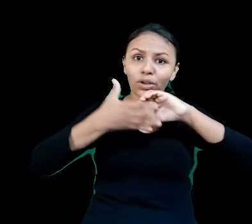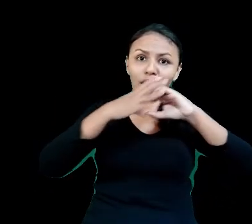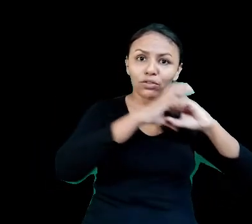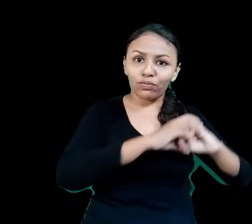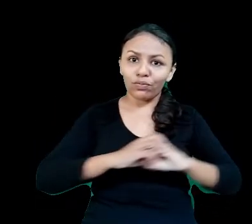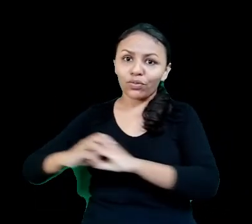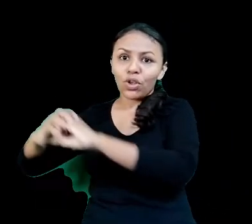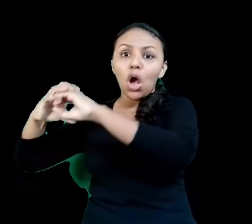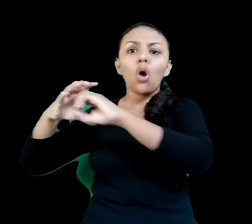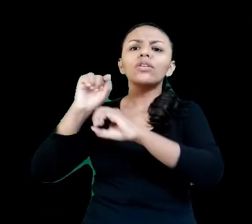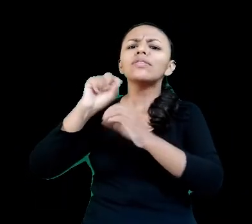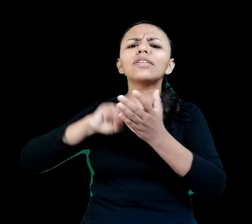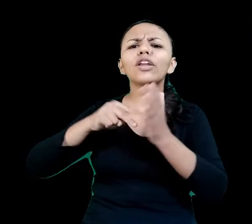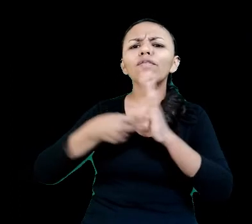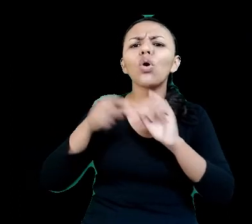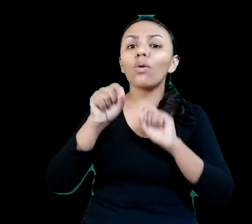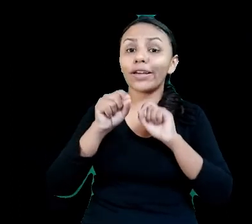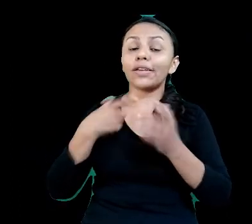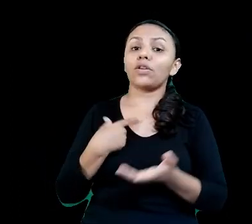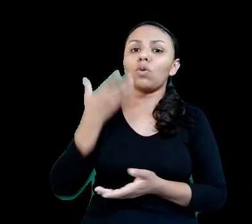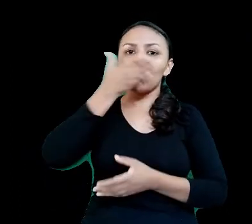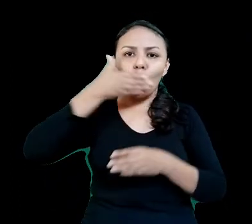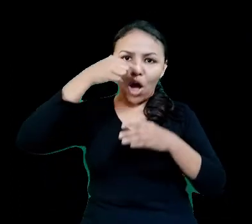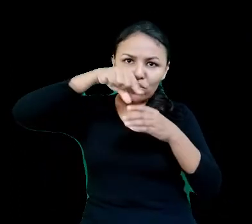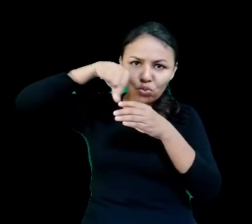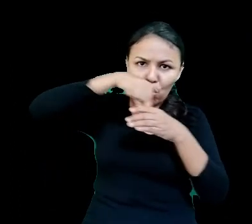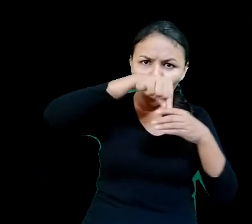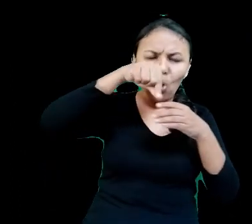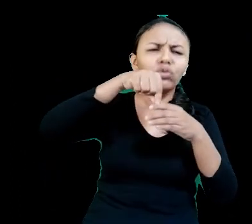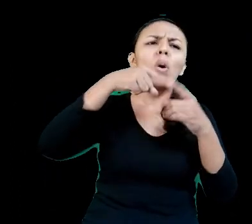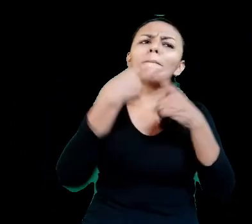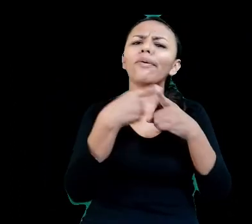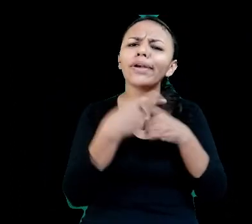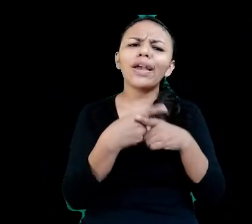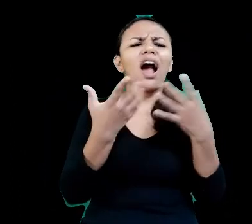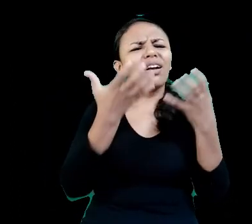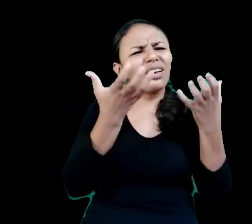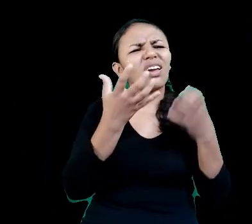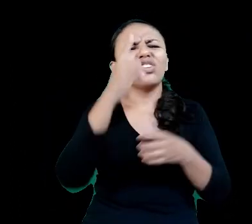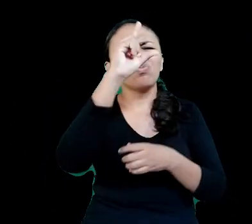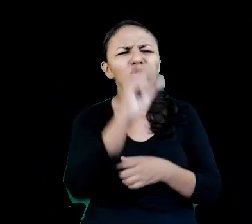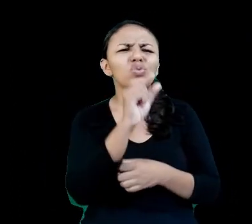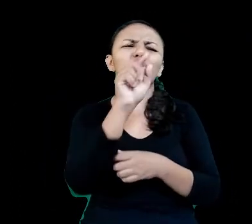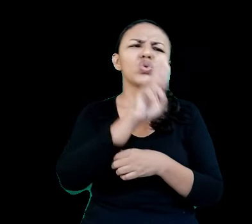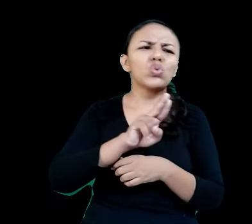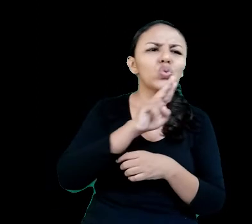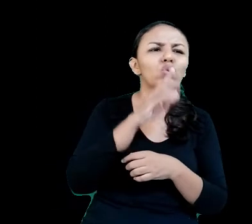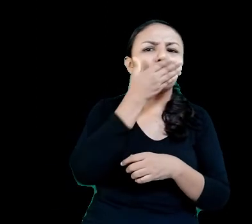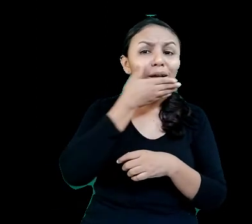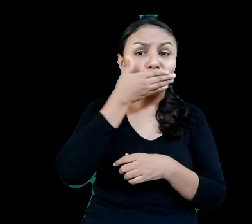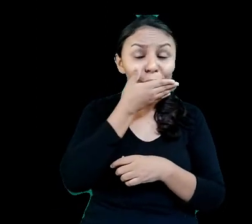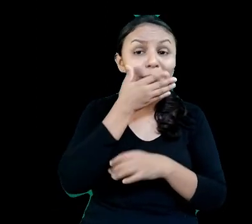Ou seja, nós consumimos adoçante no intuito de reduzir o consumo de açúcar, e o